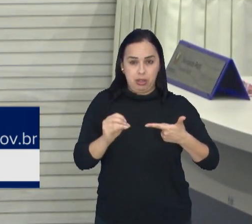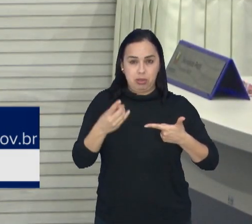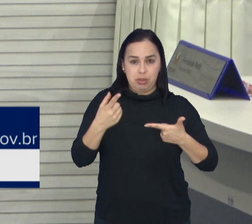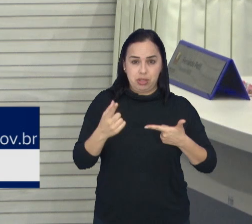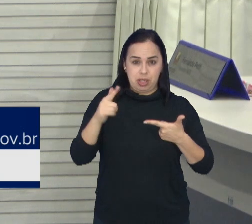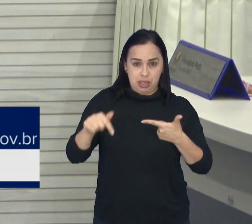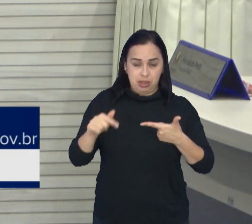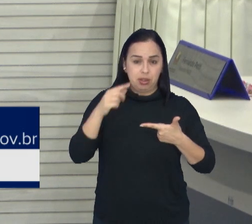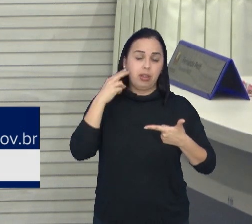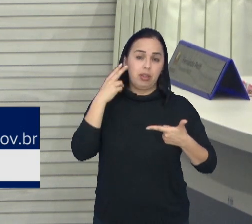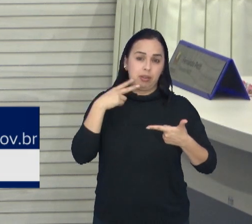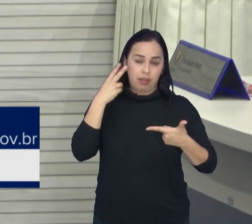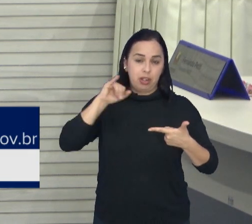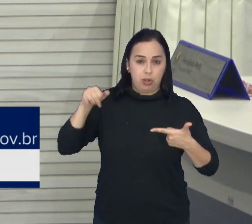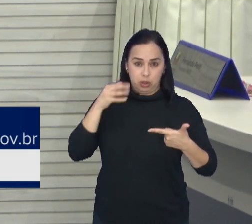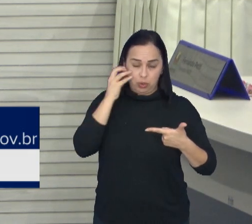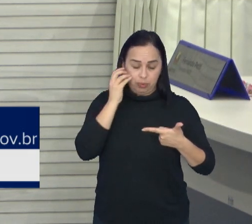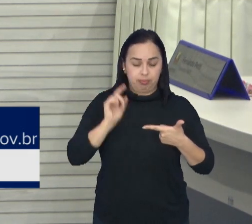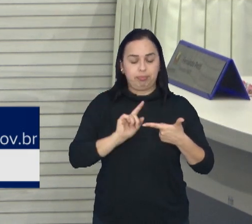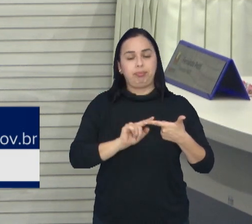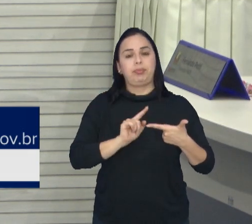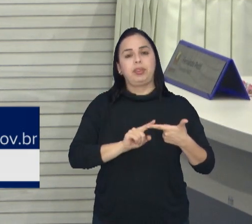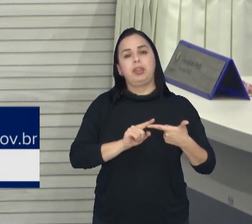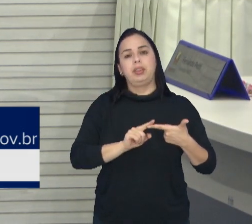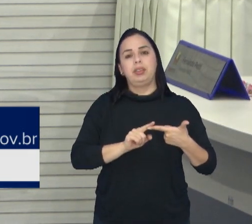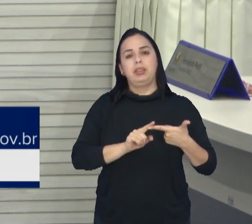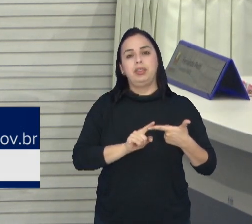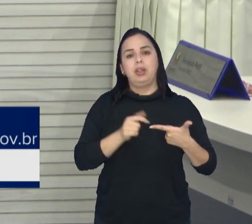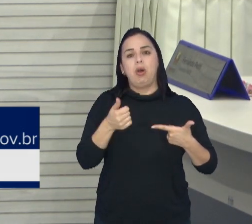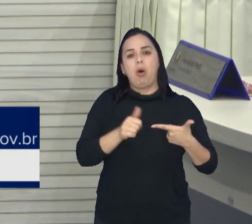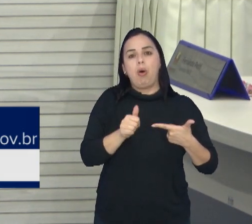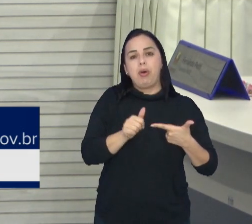15689/2017 da vereadora Juliana Fraga. Processo número